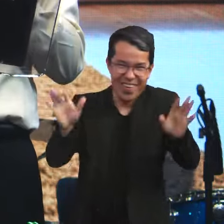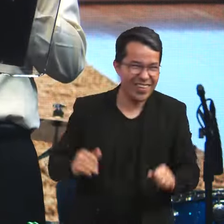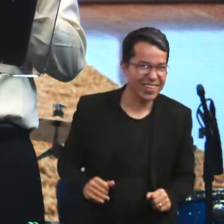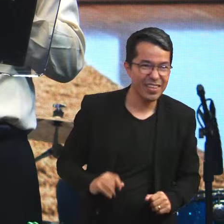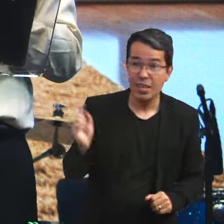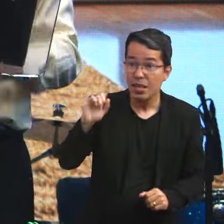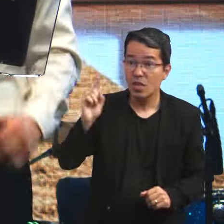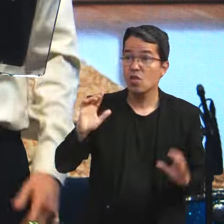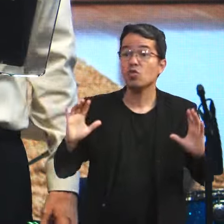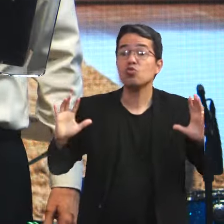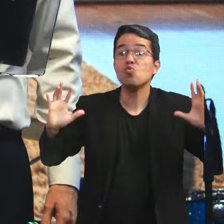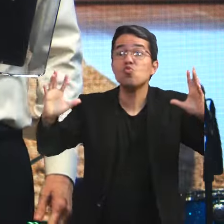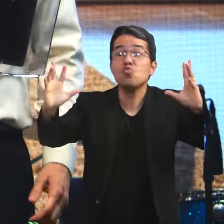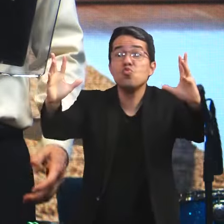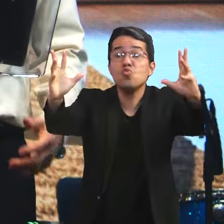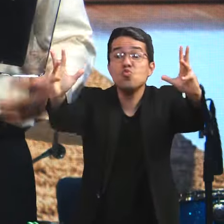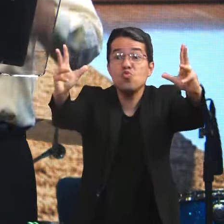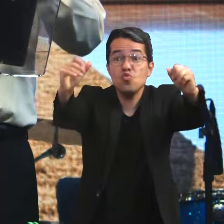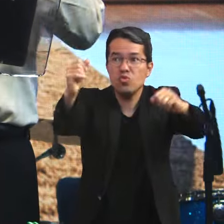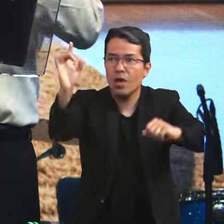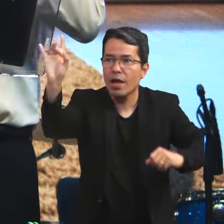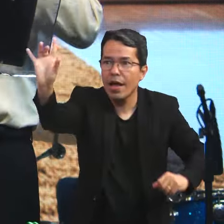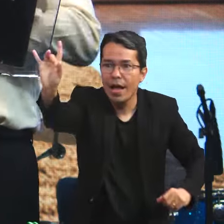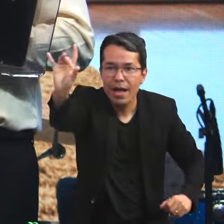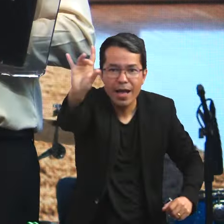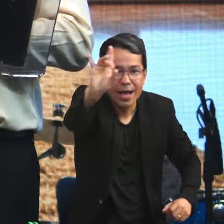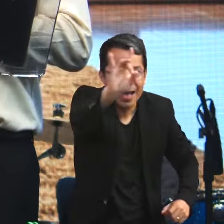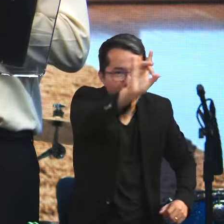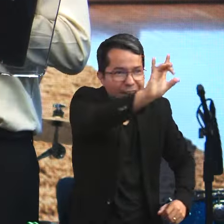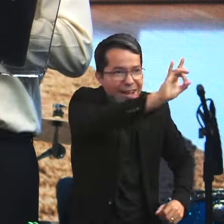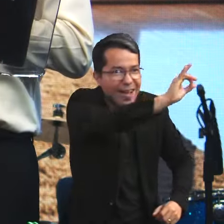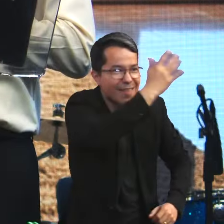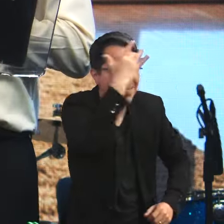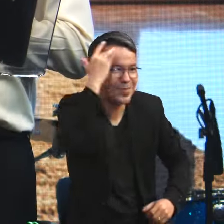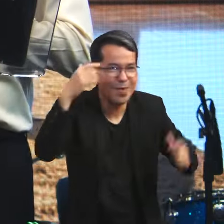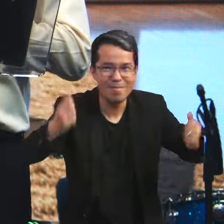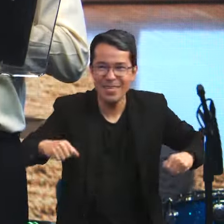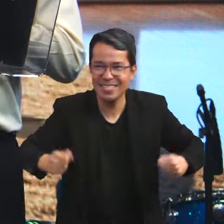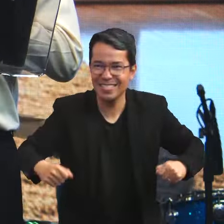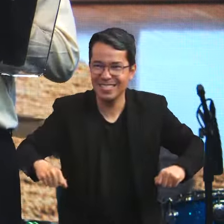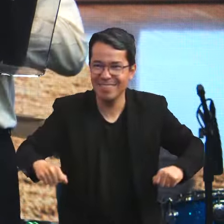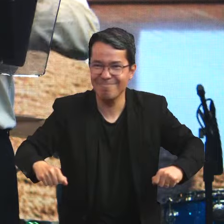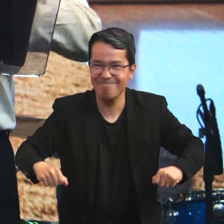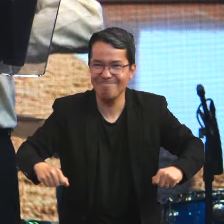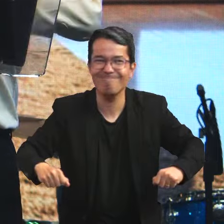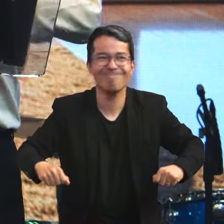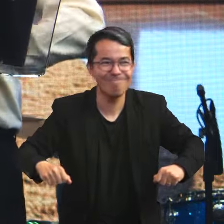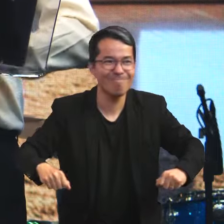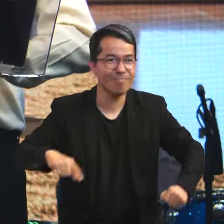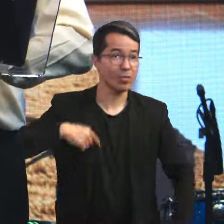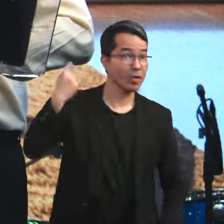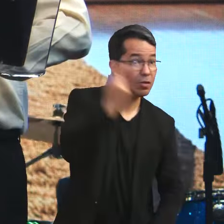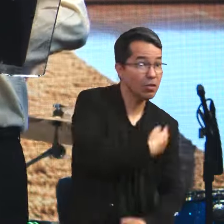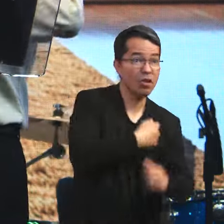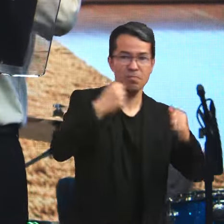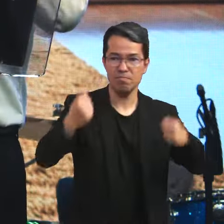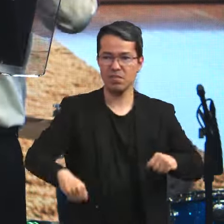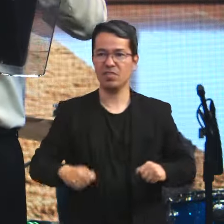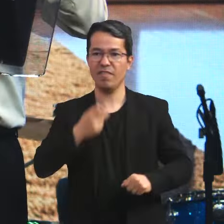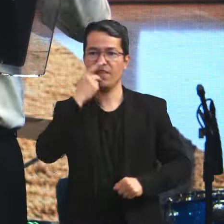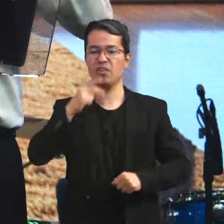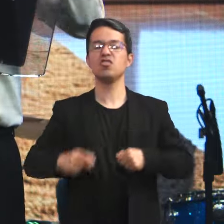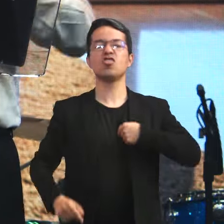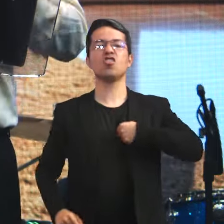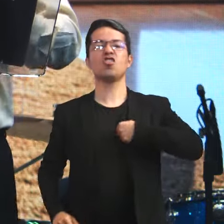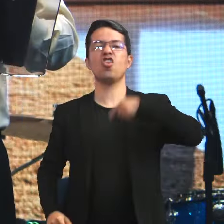to Mas é para toda igreja Prim o primeiro passo então é tomar